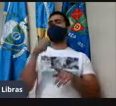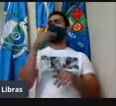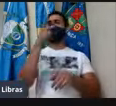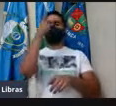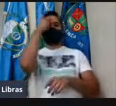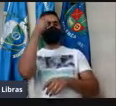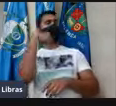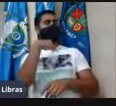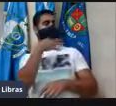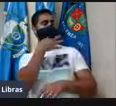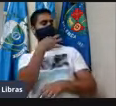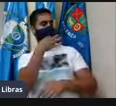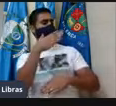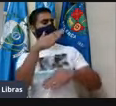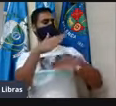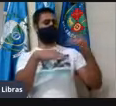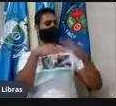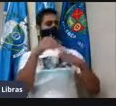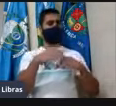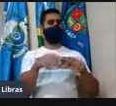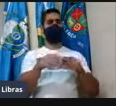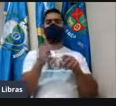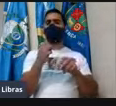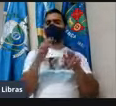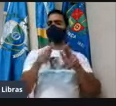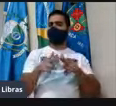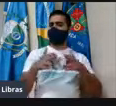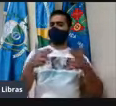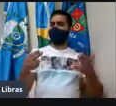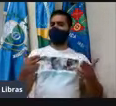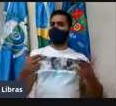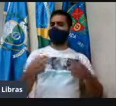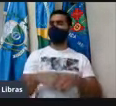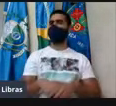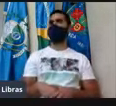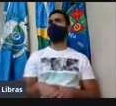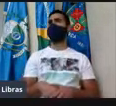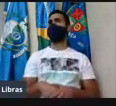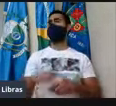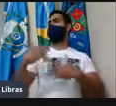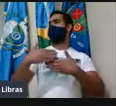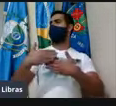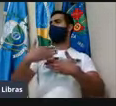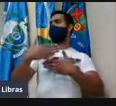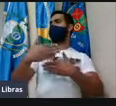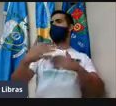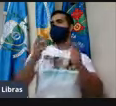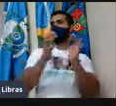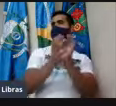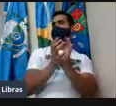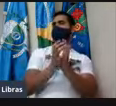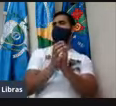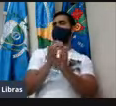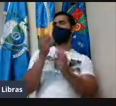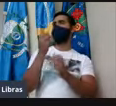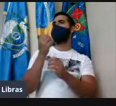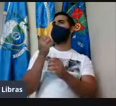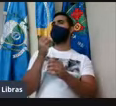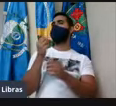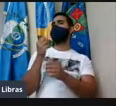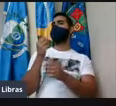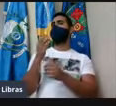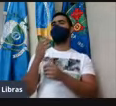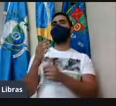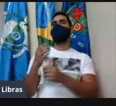eu conheço profissionalmente. Boa sorte aí, né, à frente desse timão e uma boa